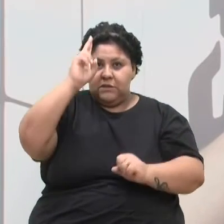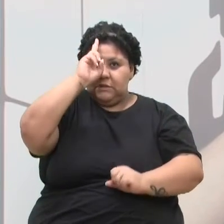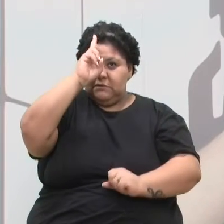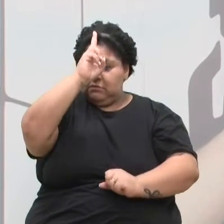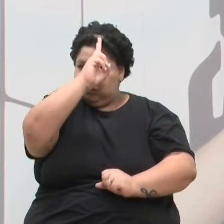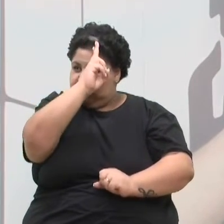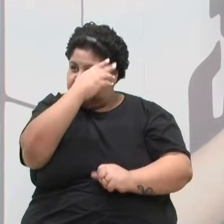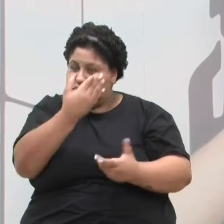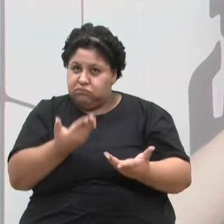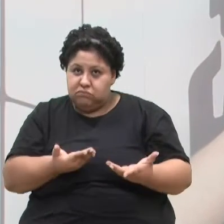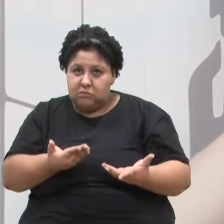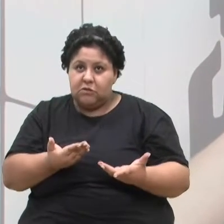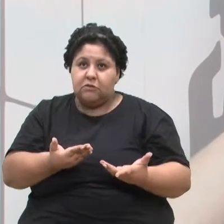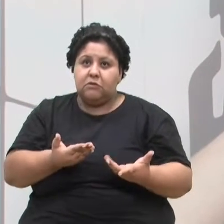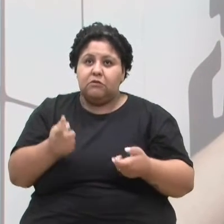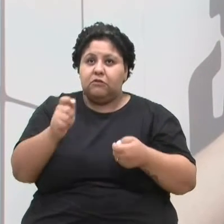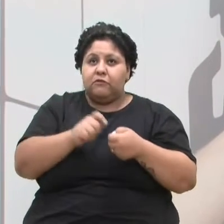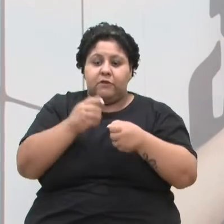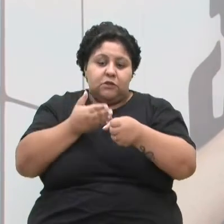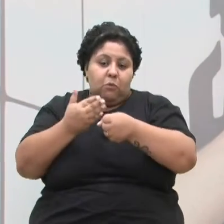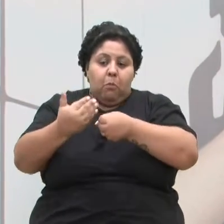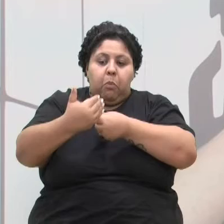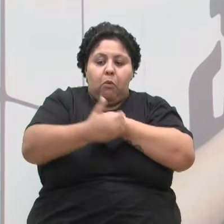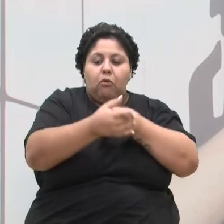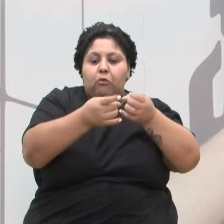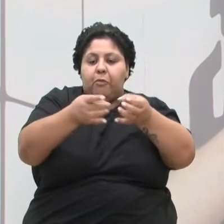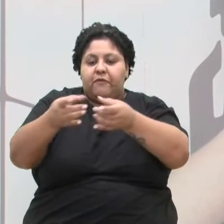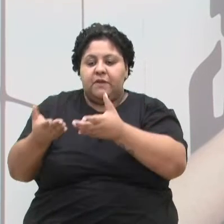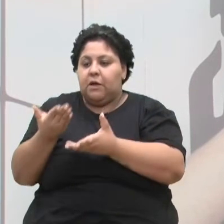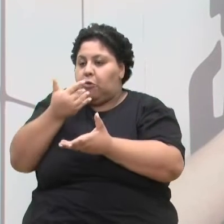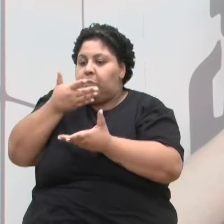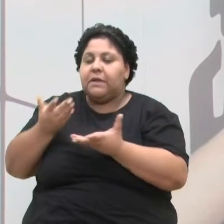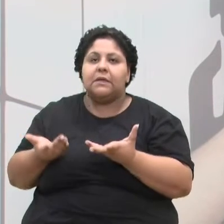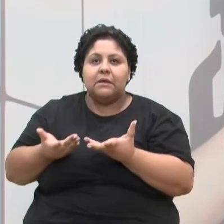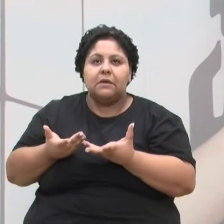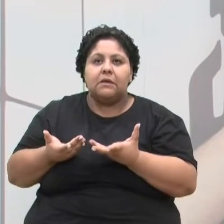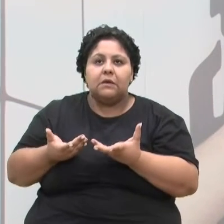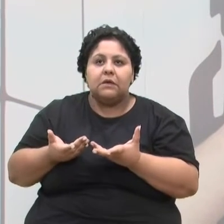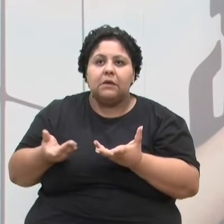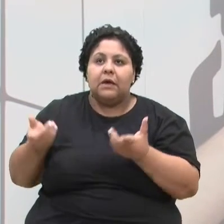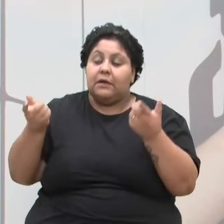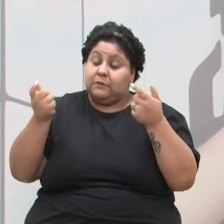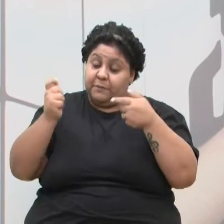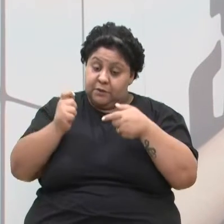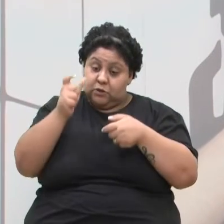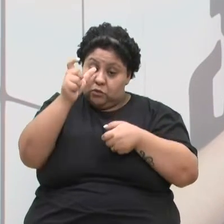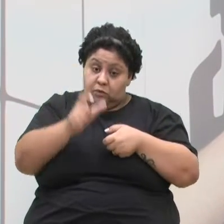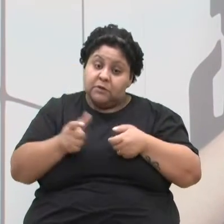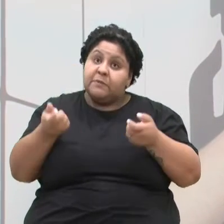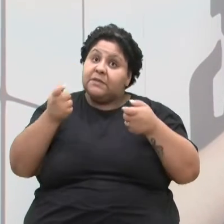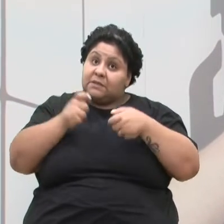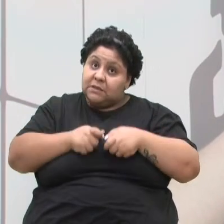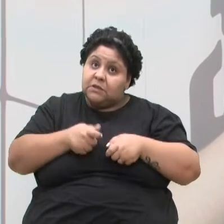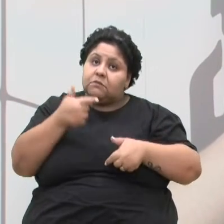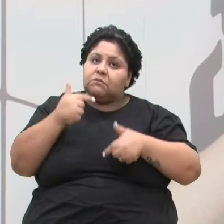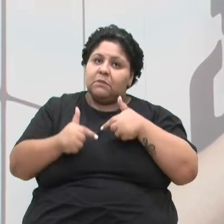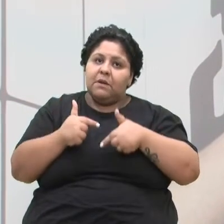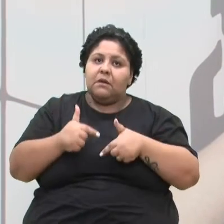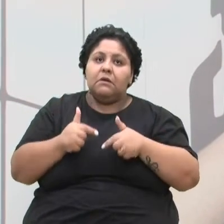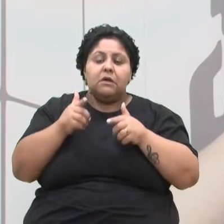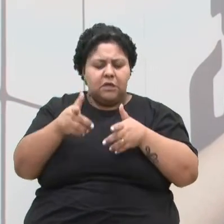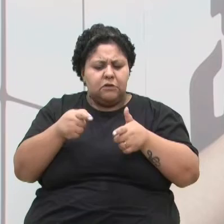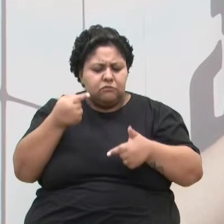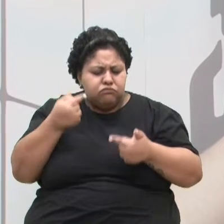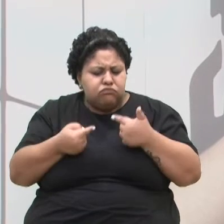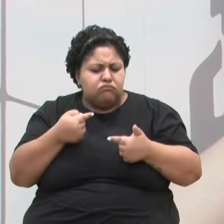aplicativo, fazer lá um bolo para vender, alguma coisa assim, porque as pessoas têm que se virar, têm que se defender. Então, esse é um